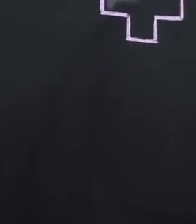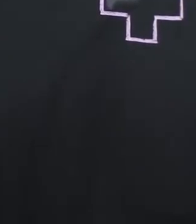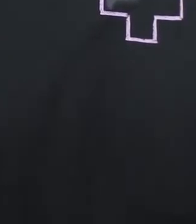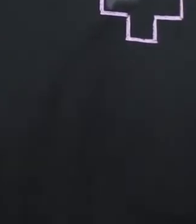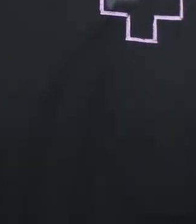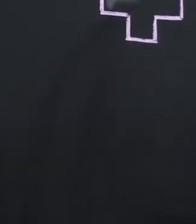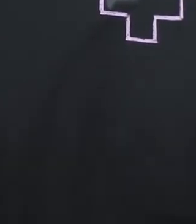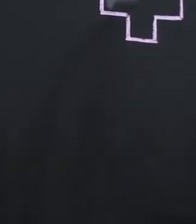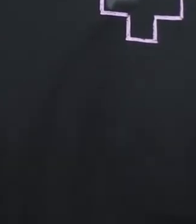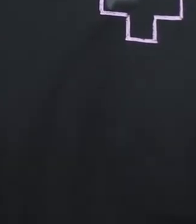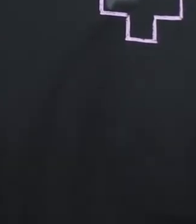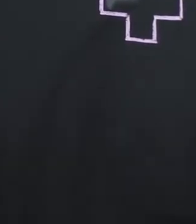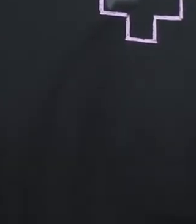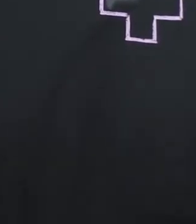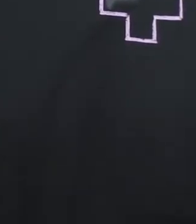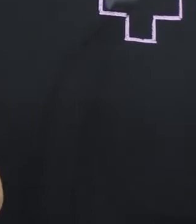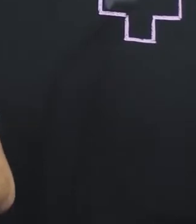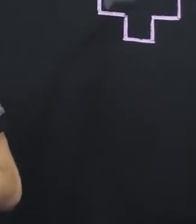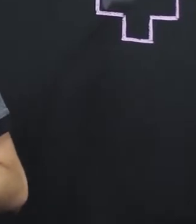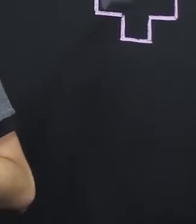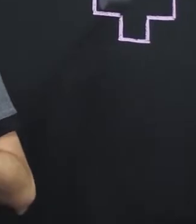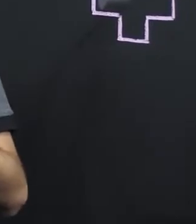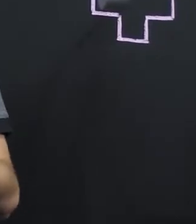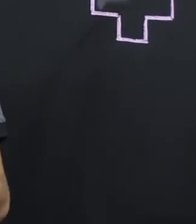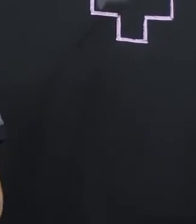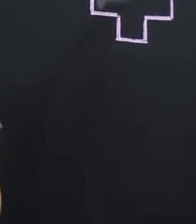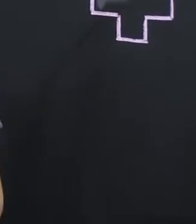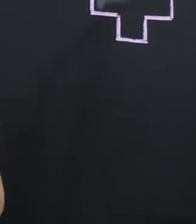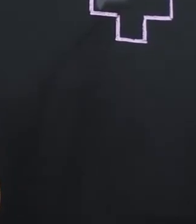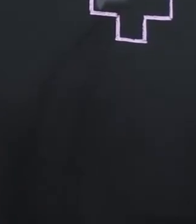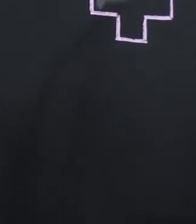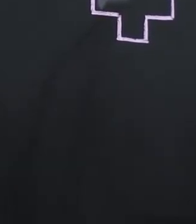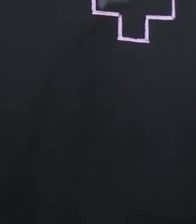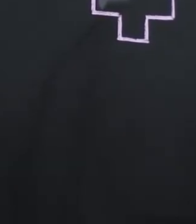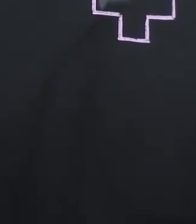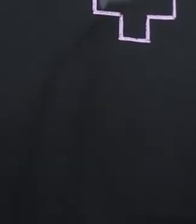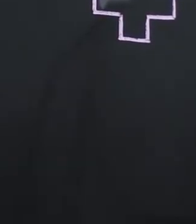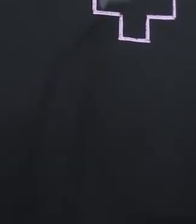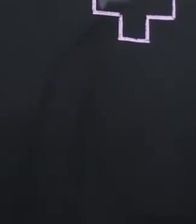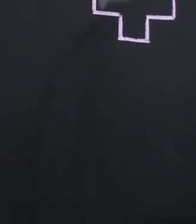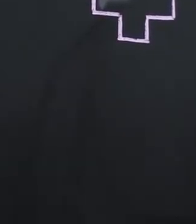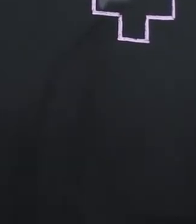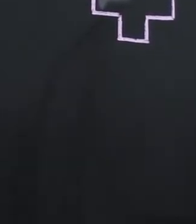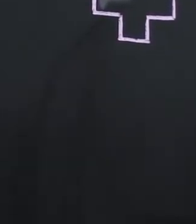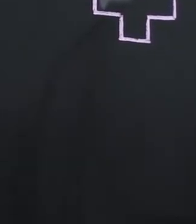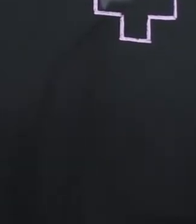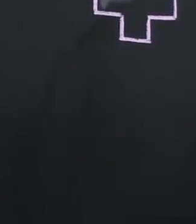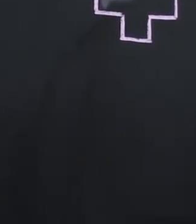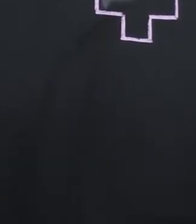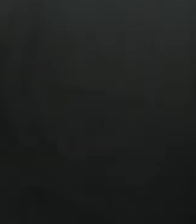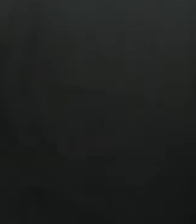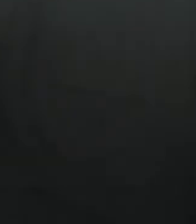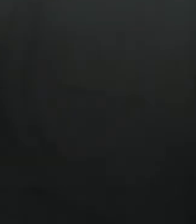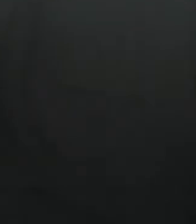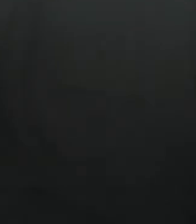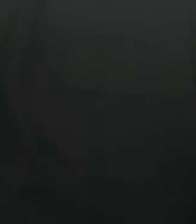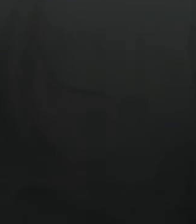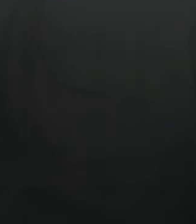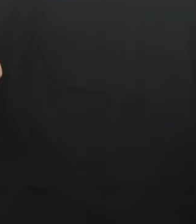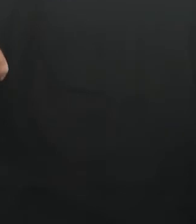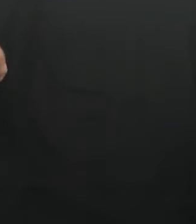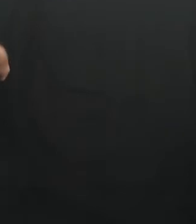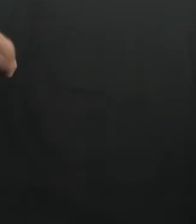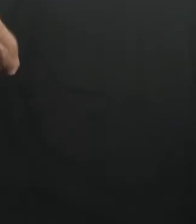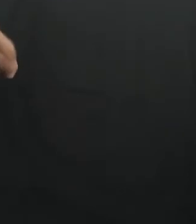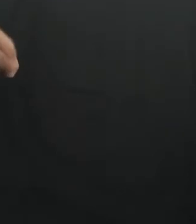se oferecer também como força de trabalho, a ocupar esses postos de trabalho nas fábricas. E isso faz com